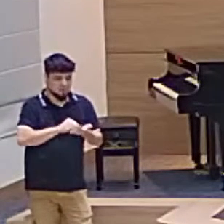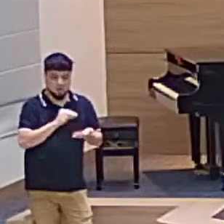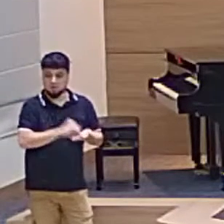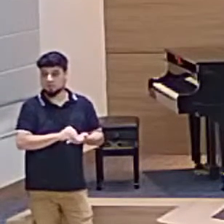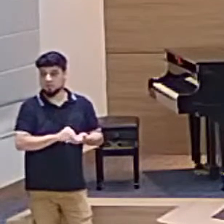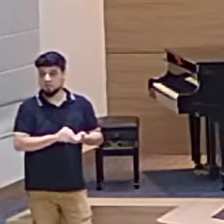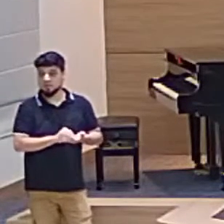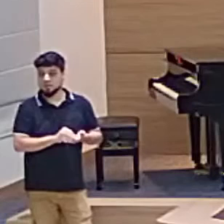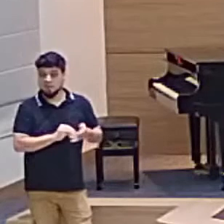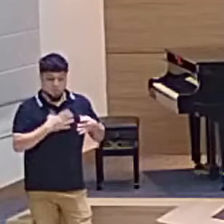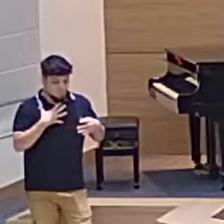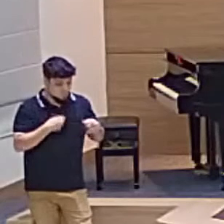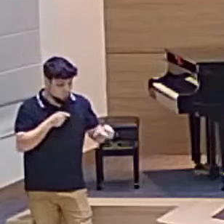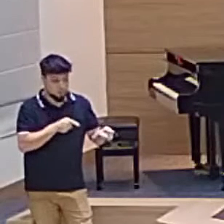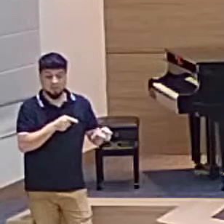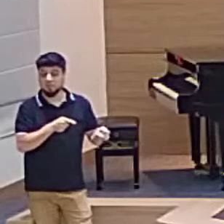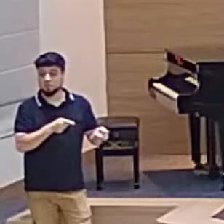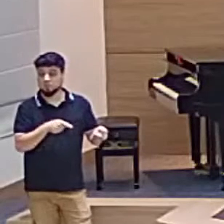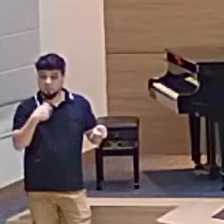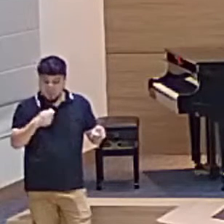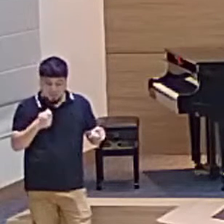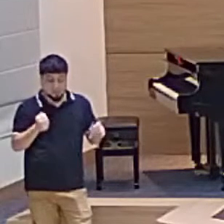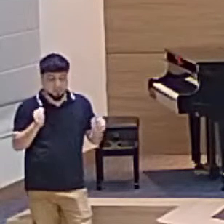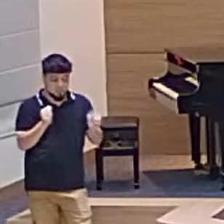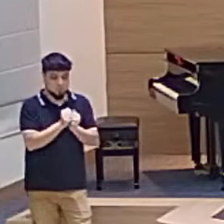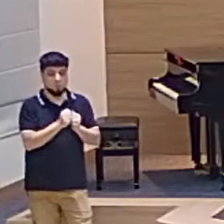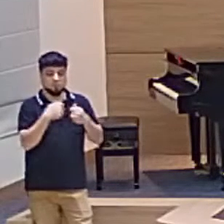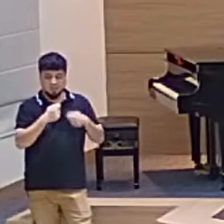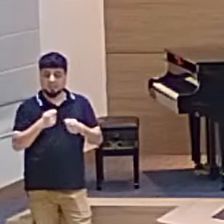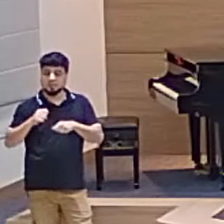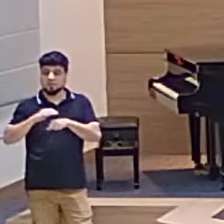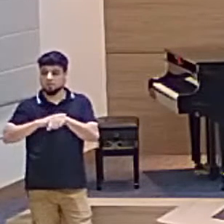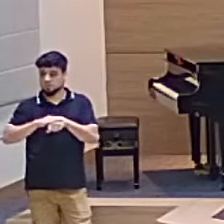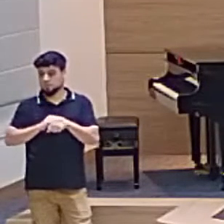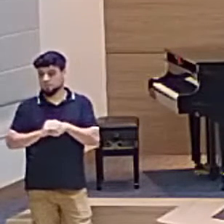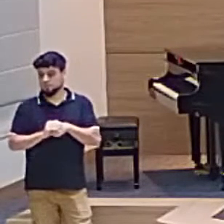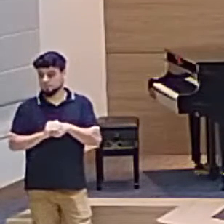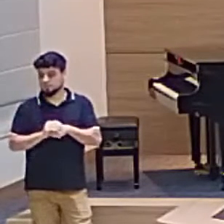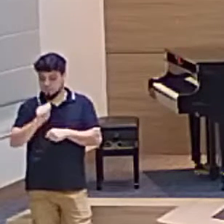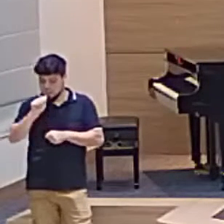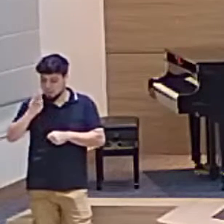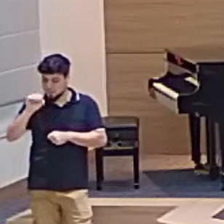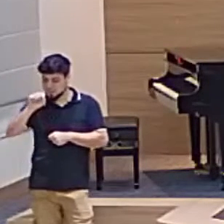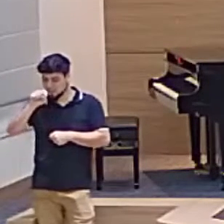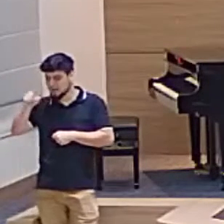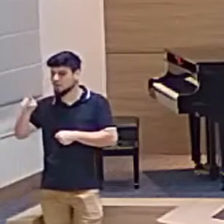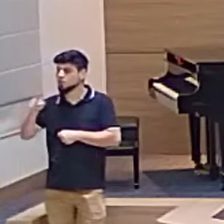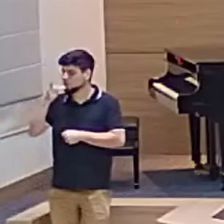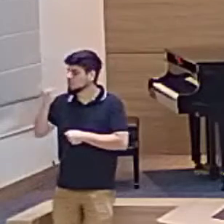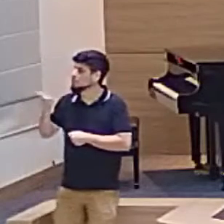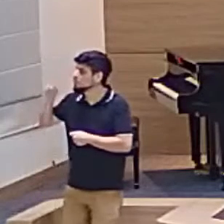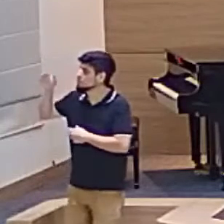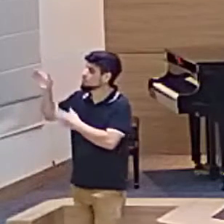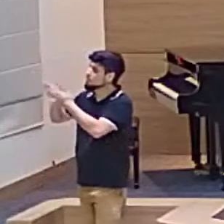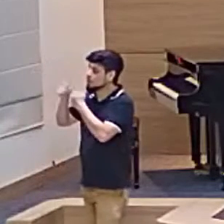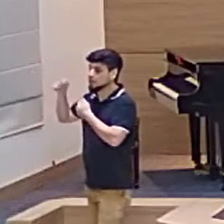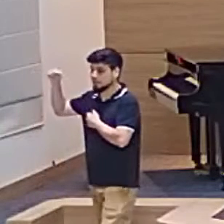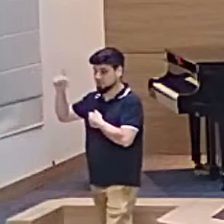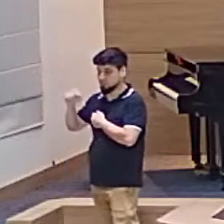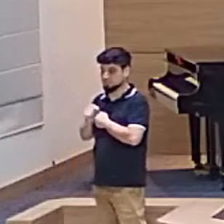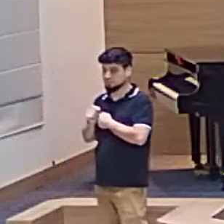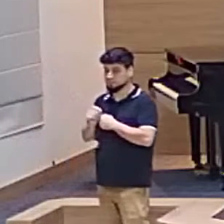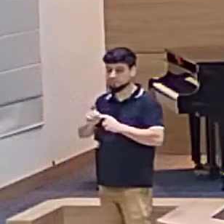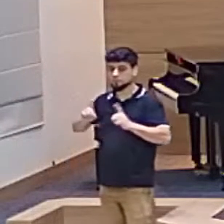gritando o pai eu preciso do senhor é o que Absalão Face chegou um tempo na distância de Absalão